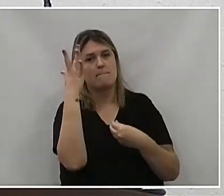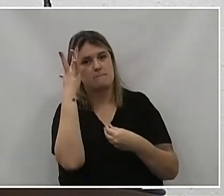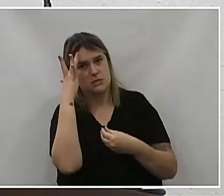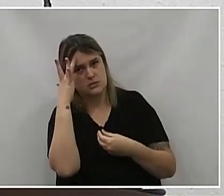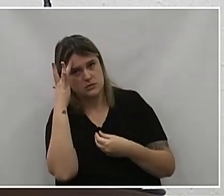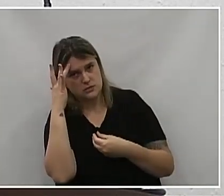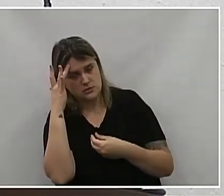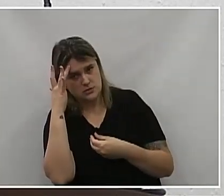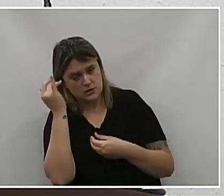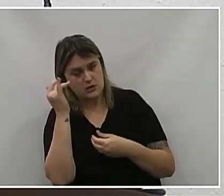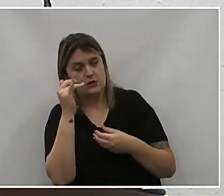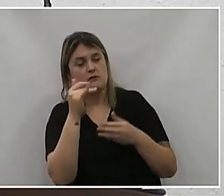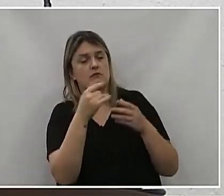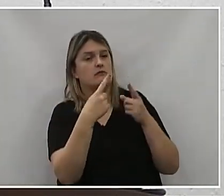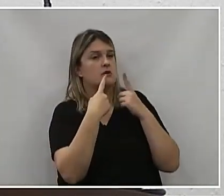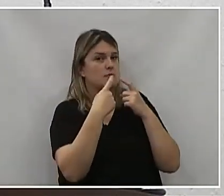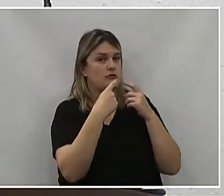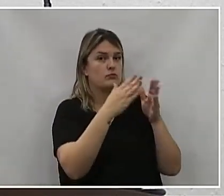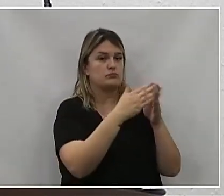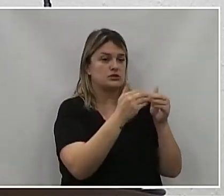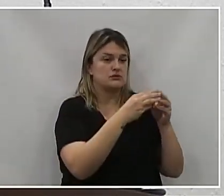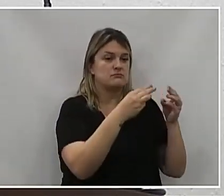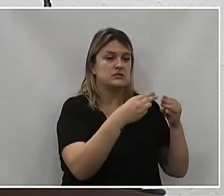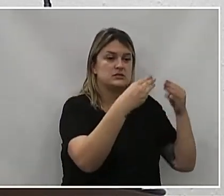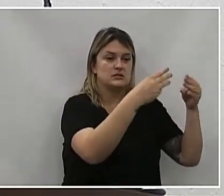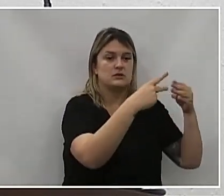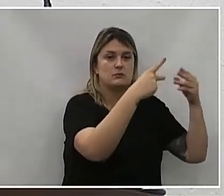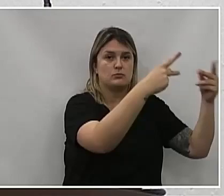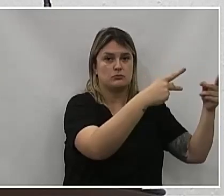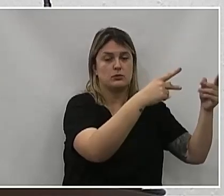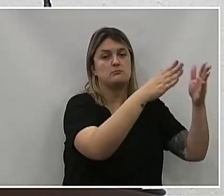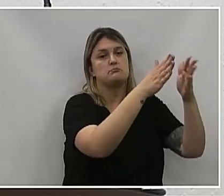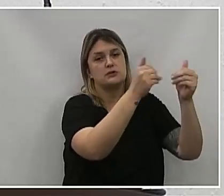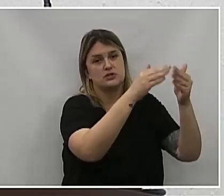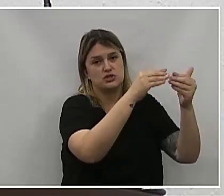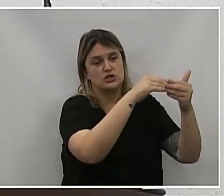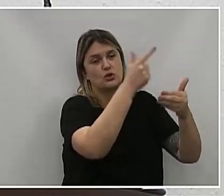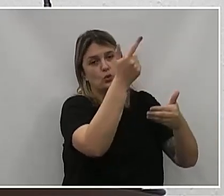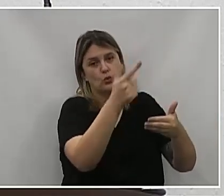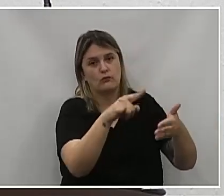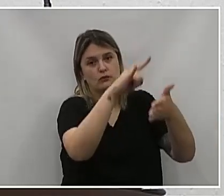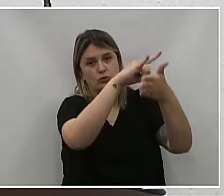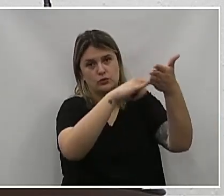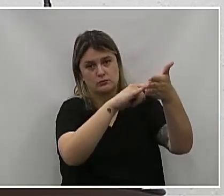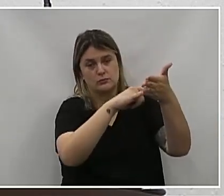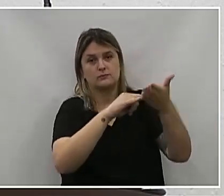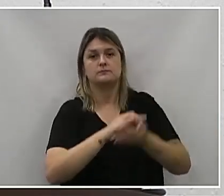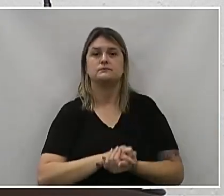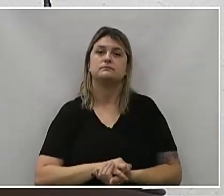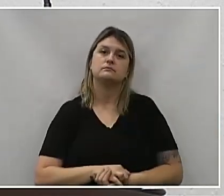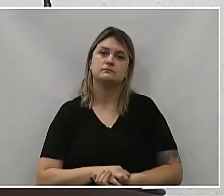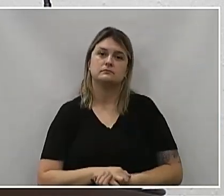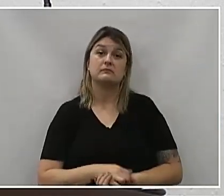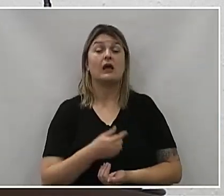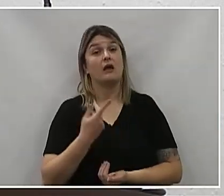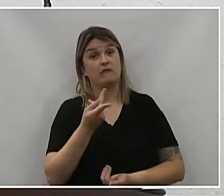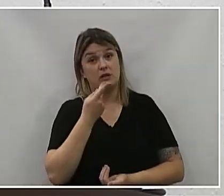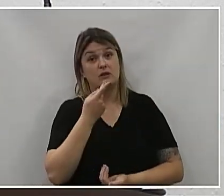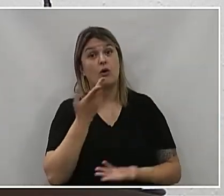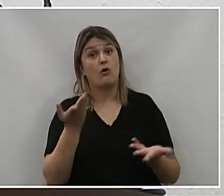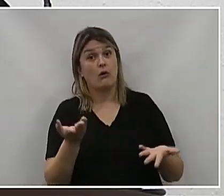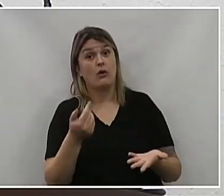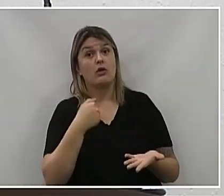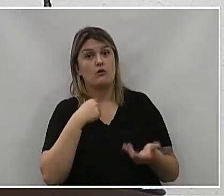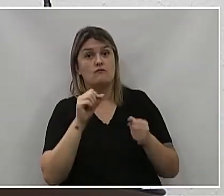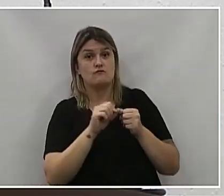acionar de novo o Ministério Público, porque o Ministério Público vá para cima da prefeitura. Novamente, agora eu estou me manifestando. Estou dizendo assim, ó,